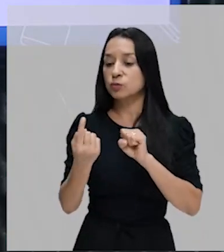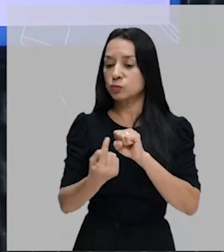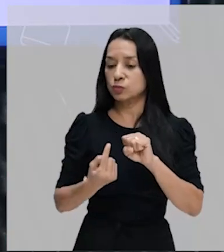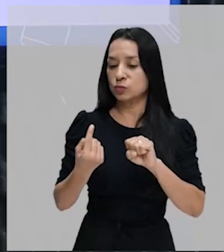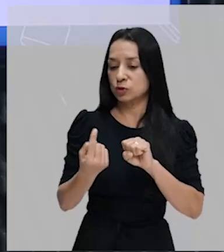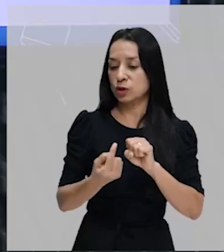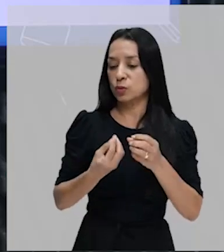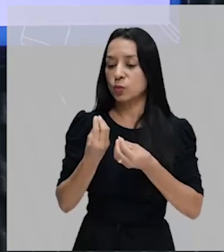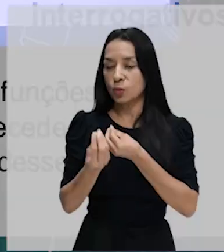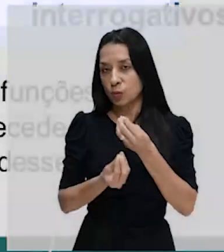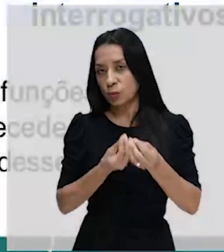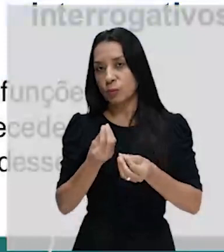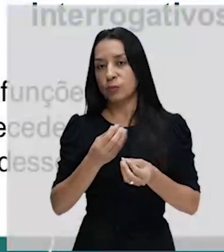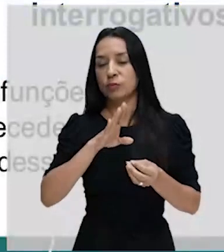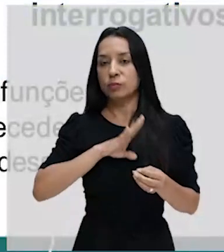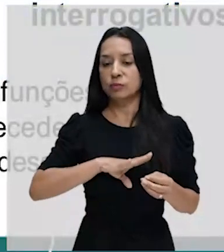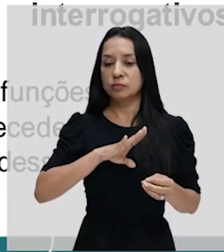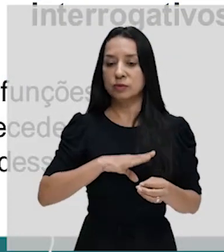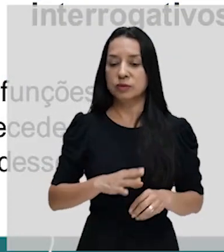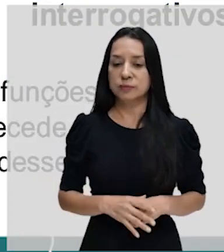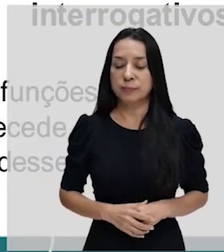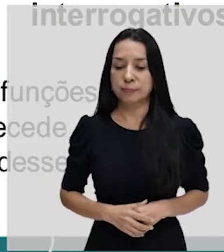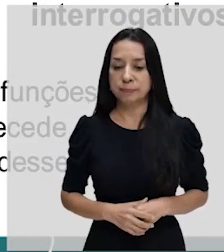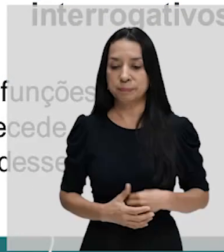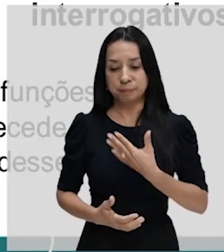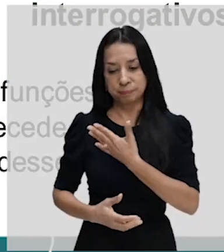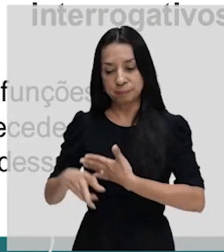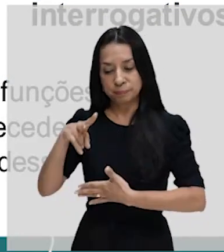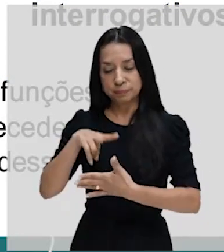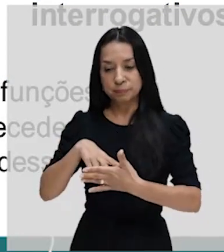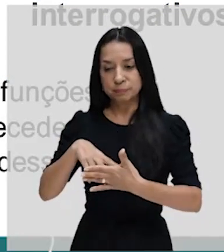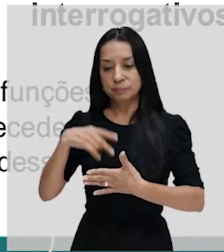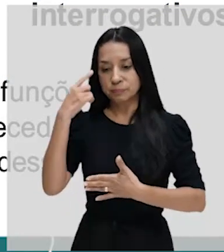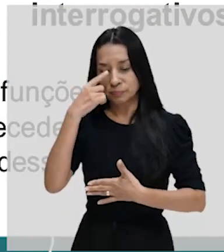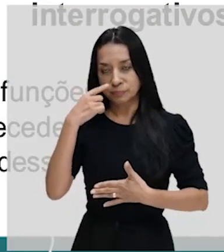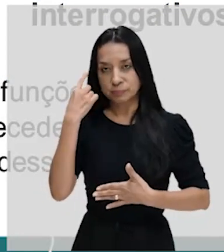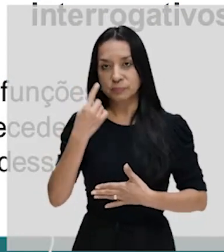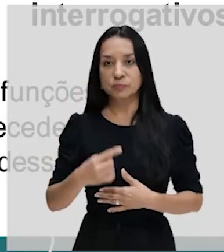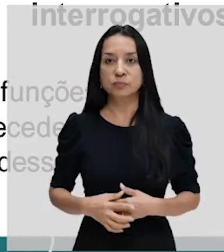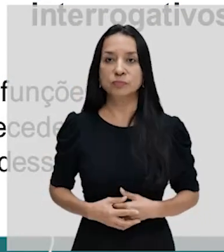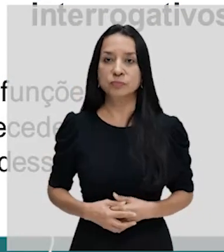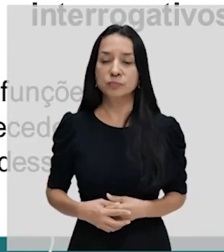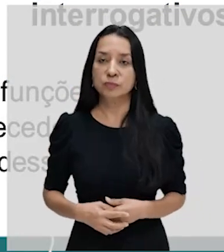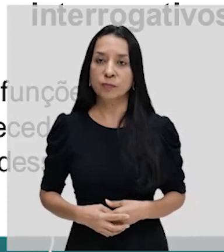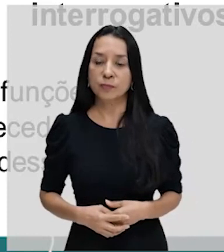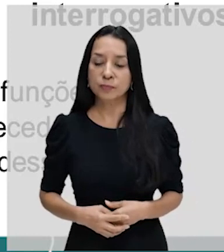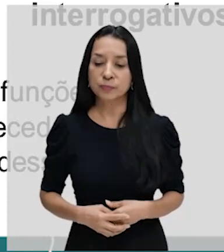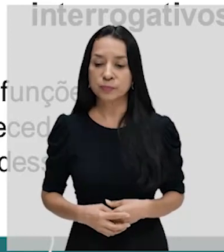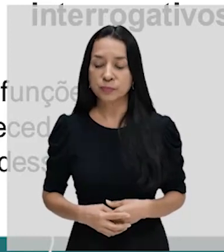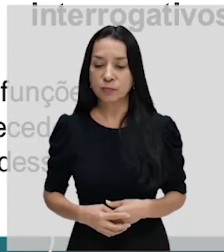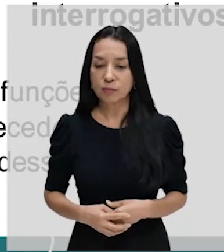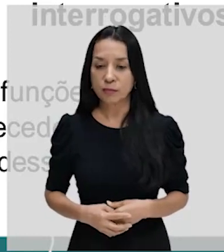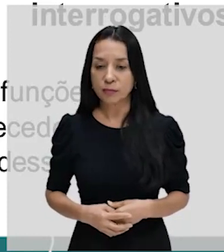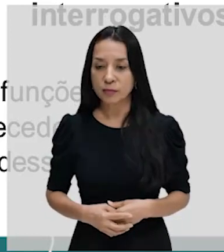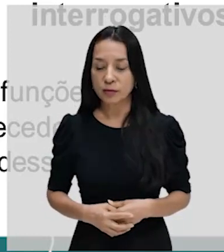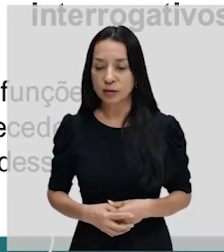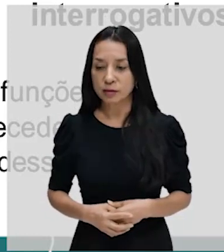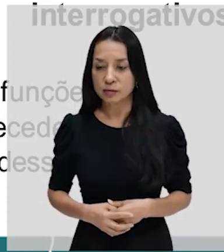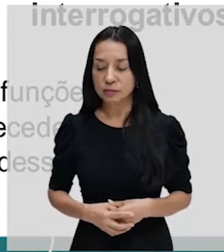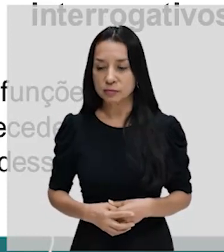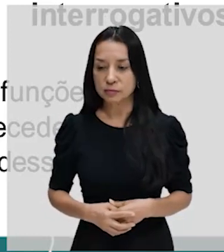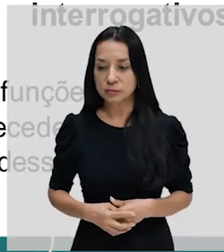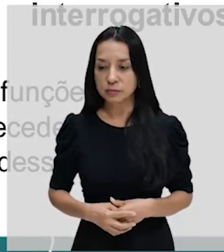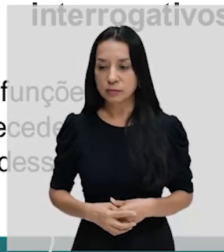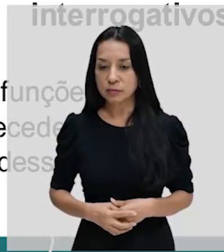beleza? Sin embargo, el uso del pronombre se ha